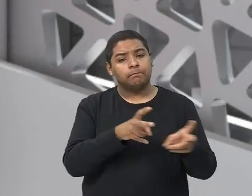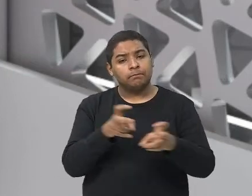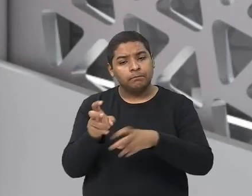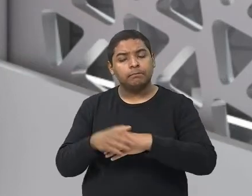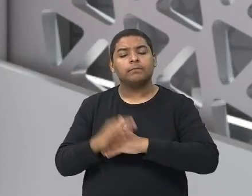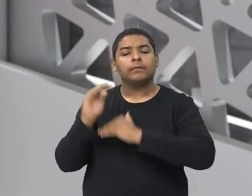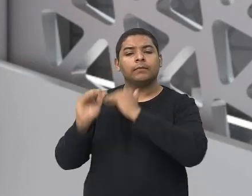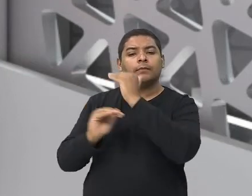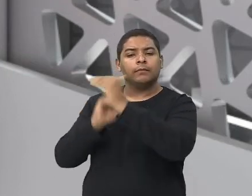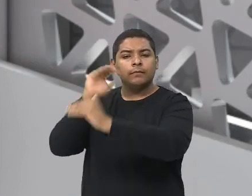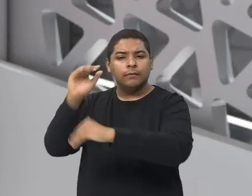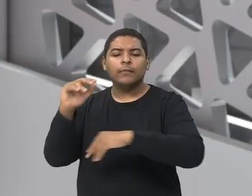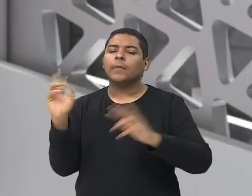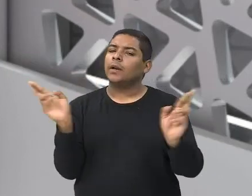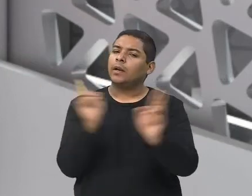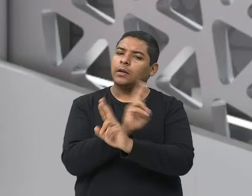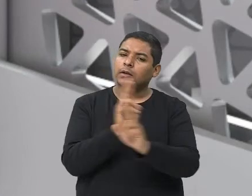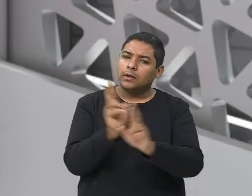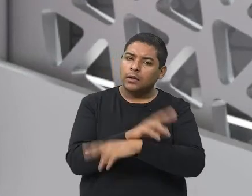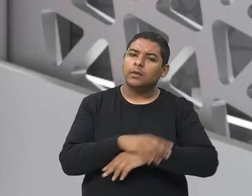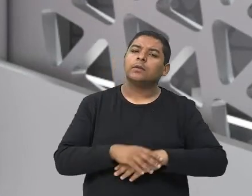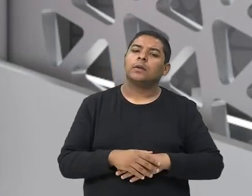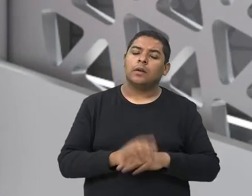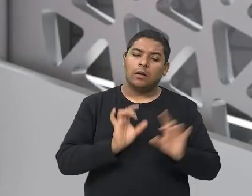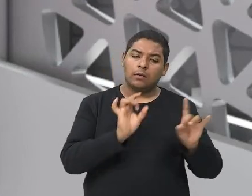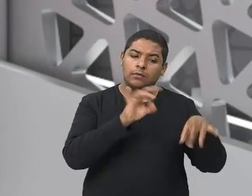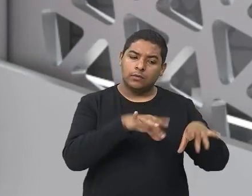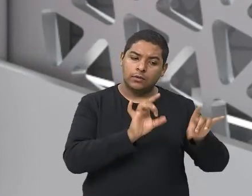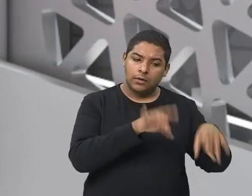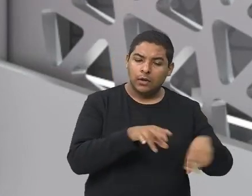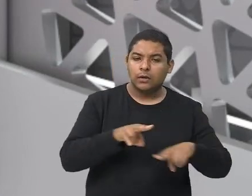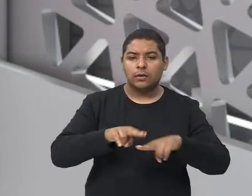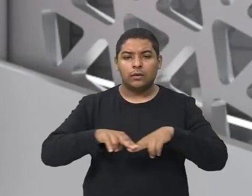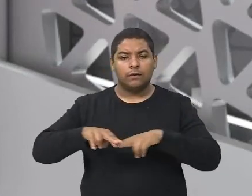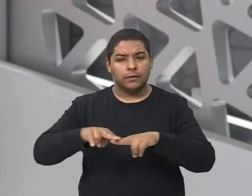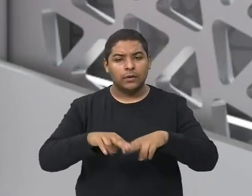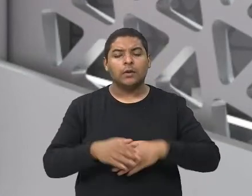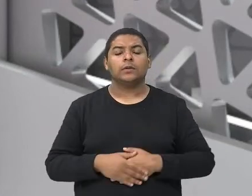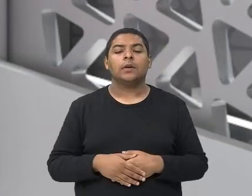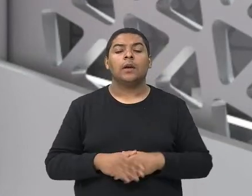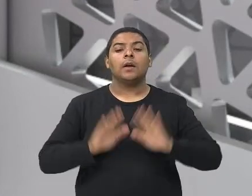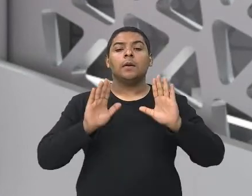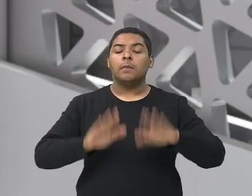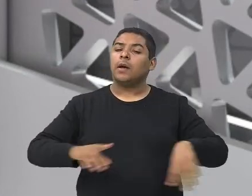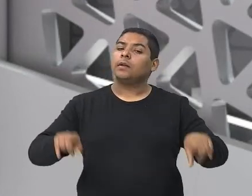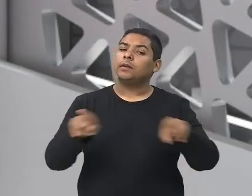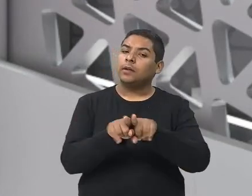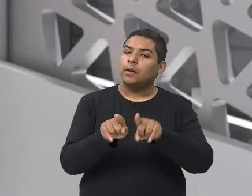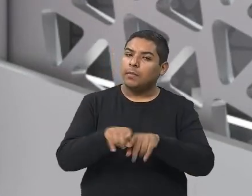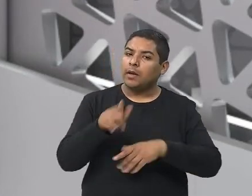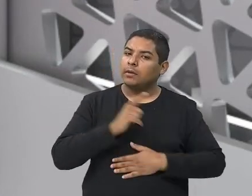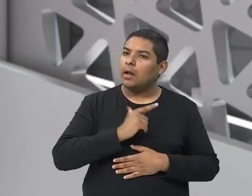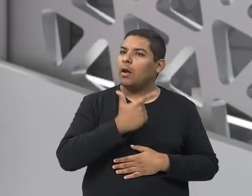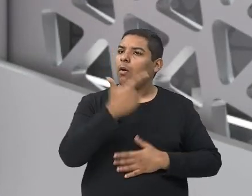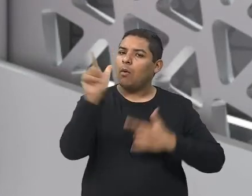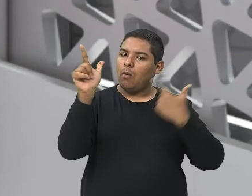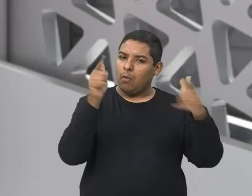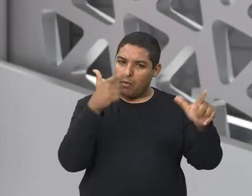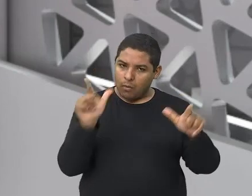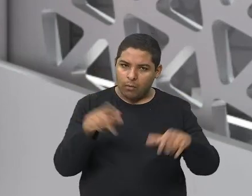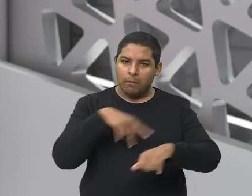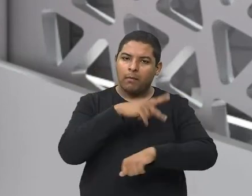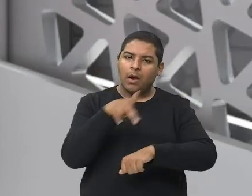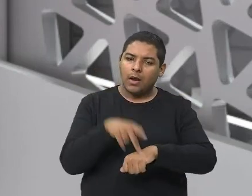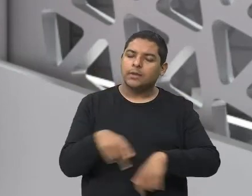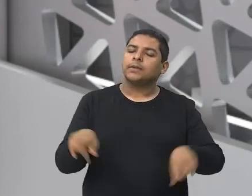desenvolvimentos muito relacionados à Austrália e à Nova Zelândia. Mas, gente, a gente também vai verificar que existem outros países, né, que vão